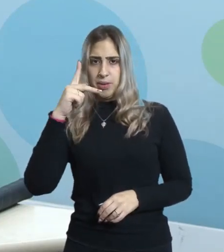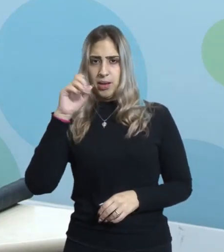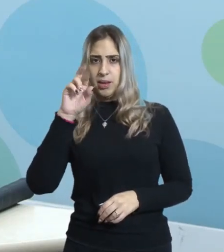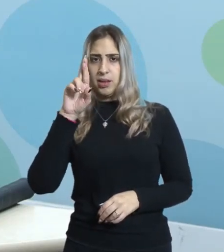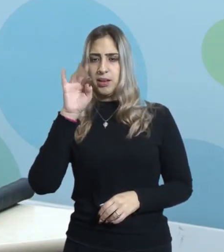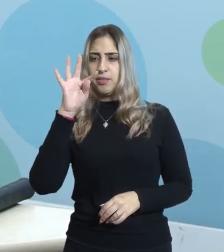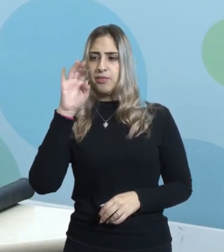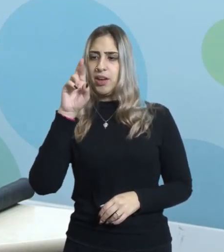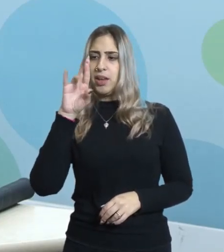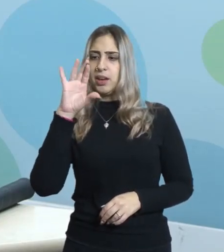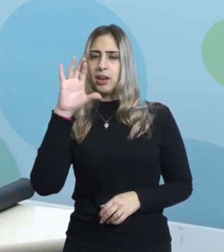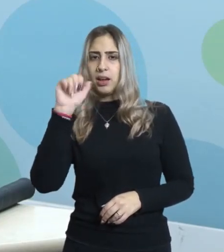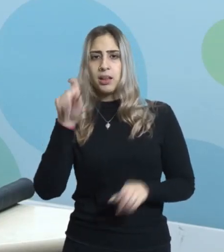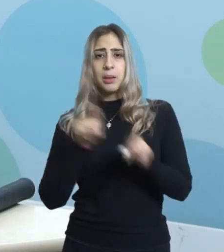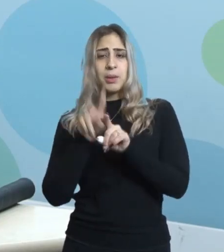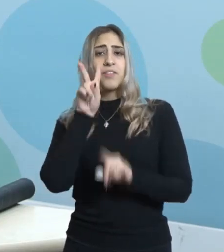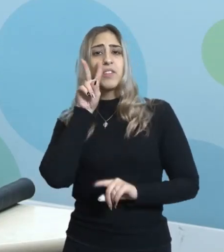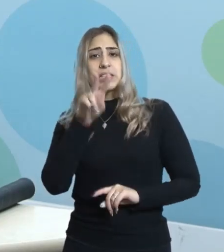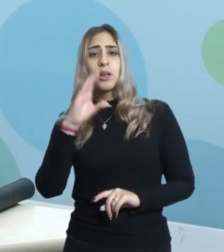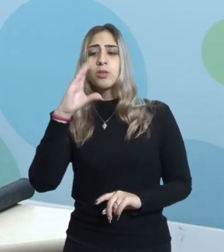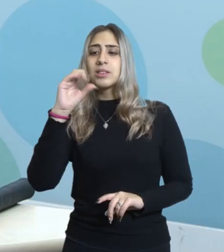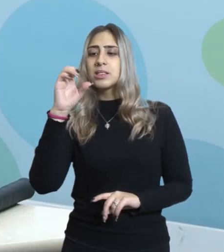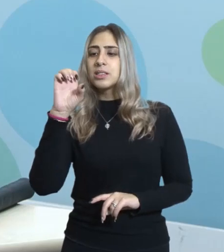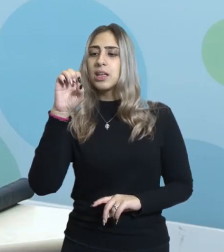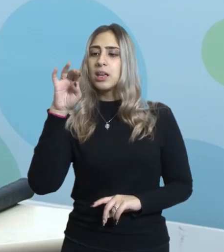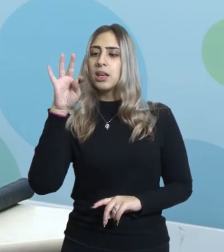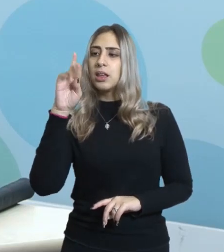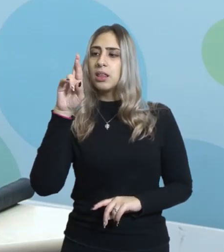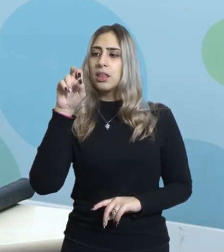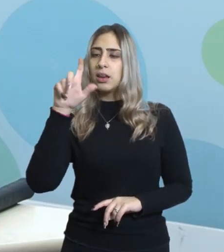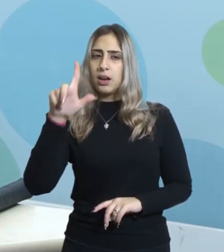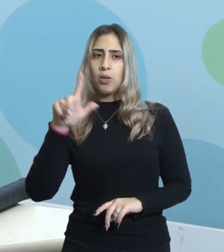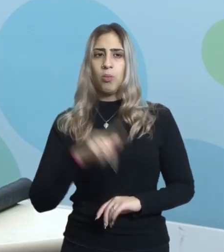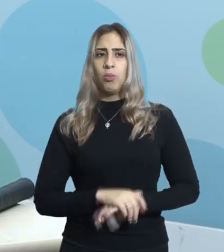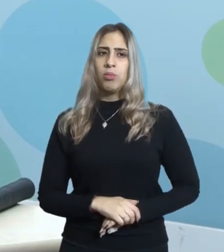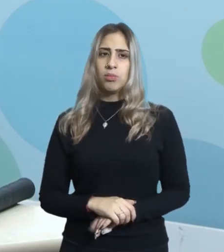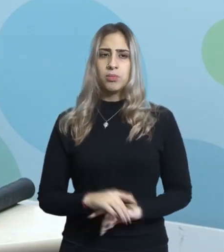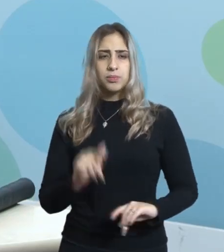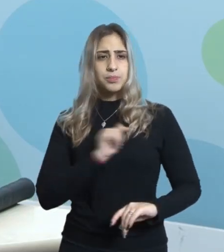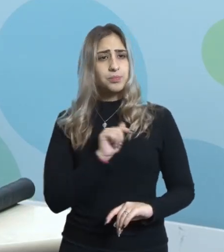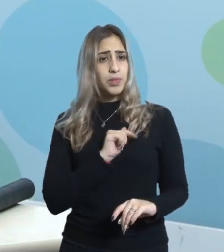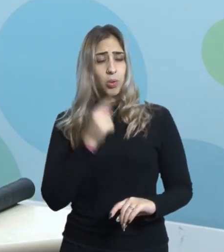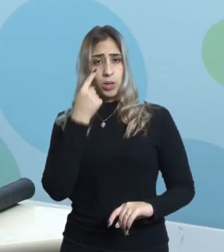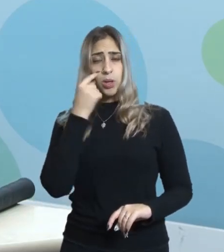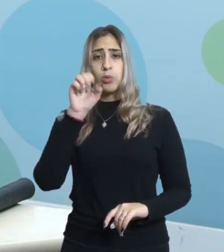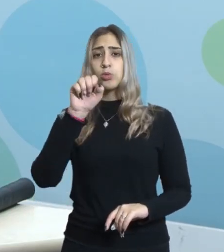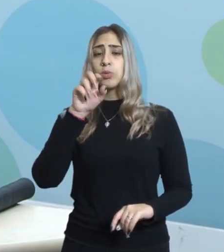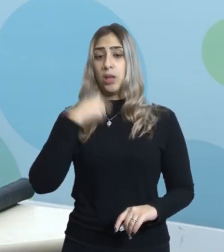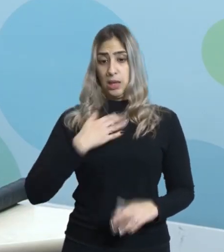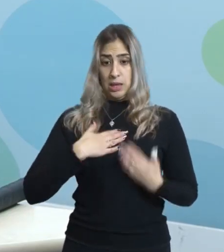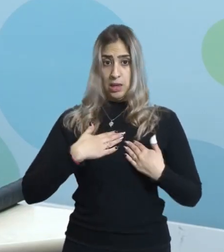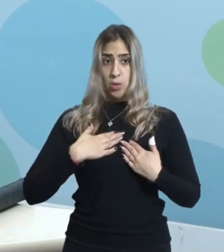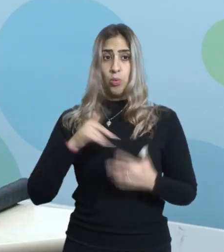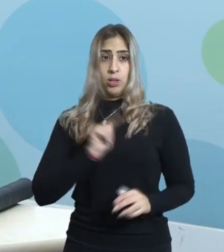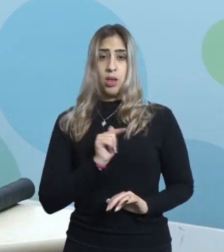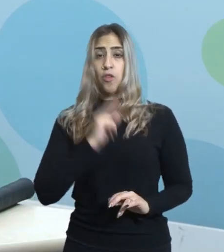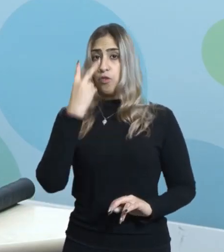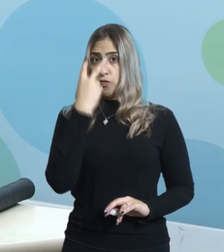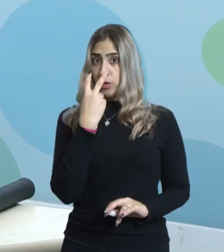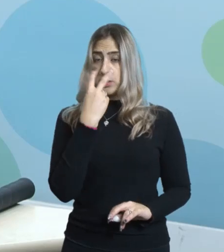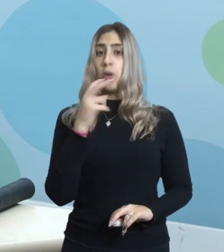Visão periférica, é só a visão de lado. Eu tenho visão subnormal. Clinicamente, eu